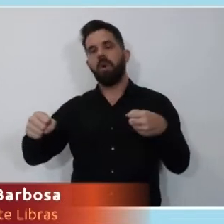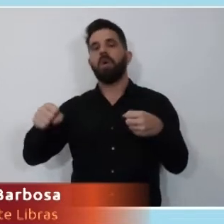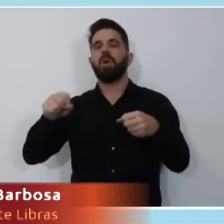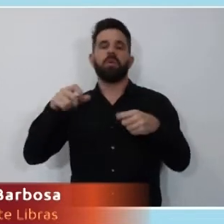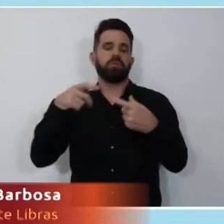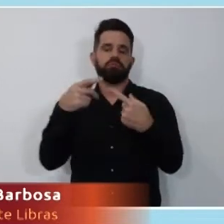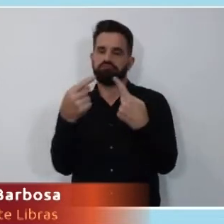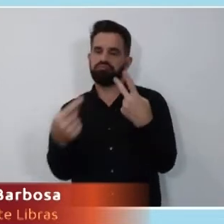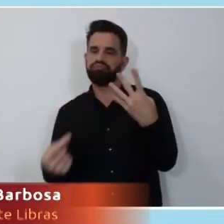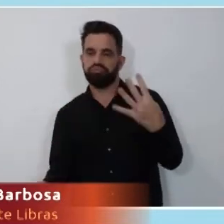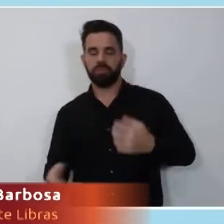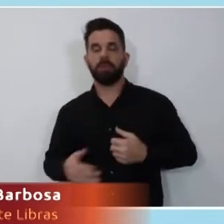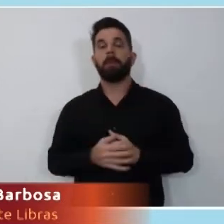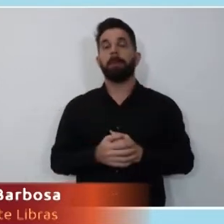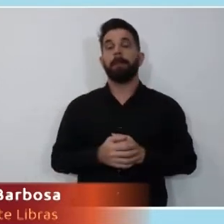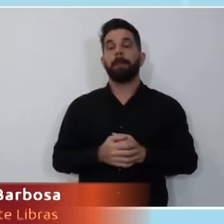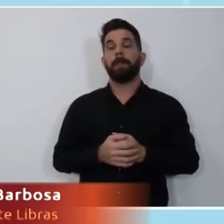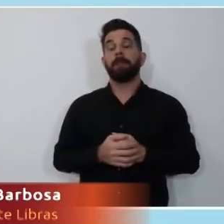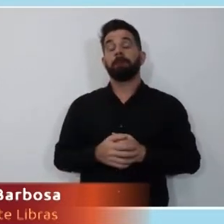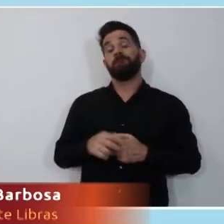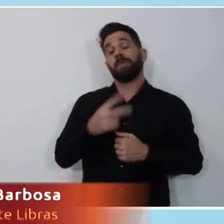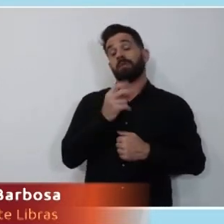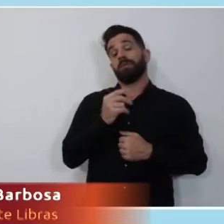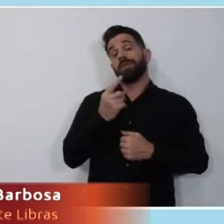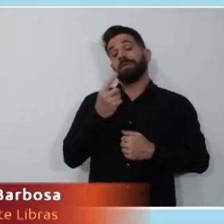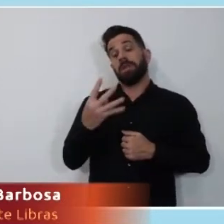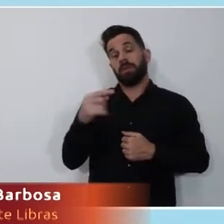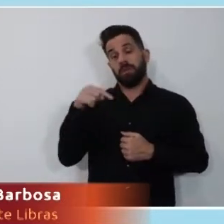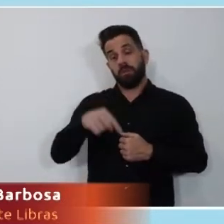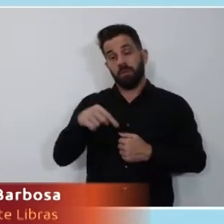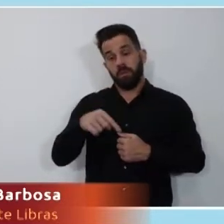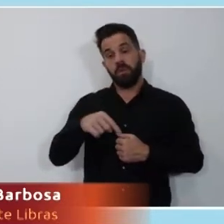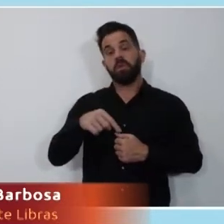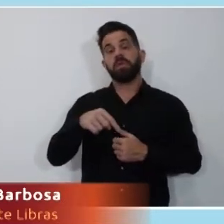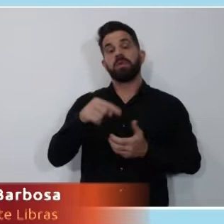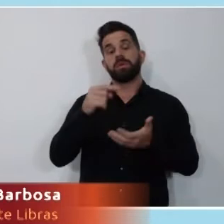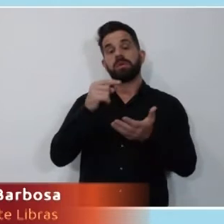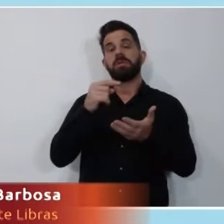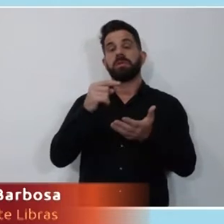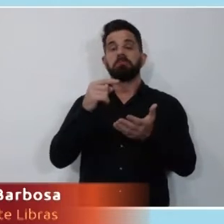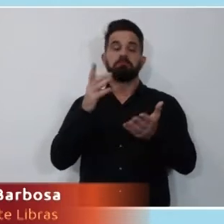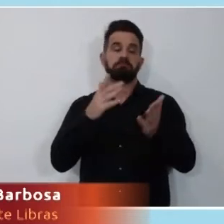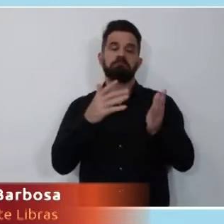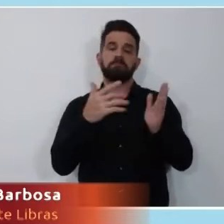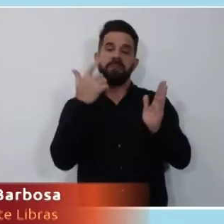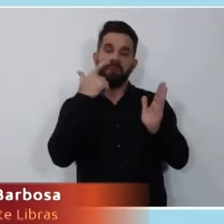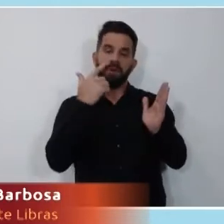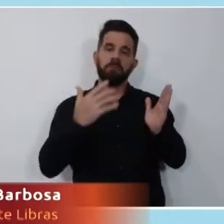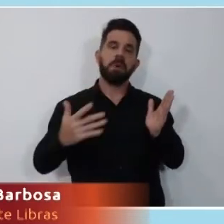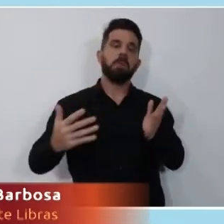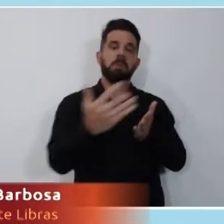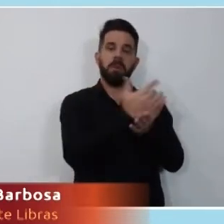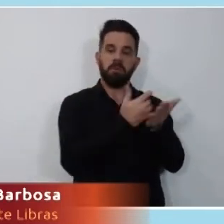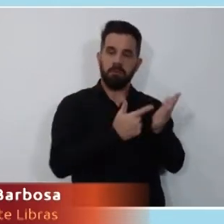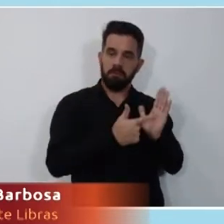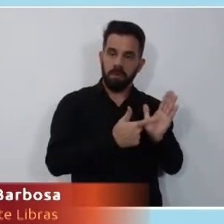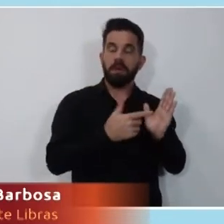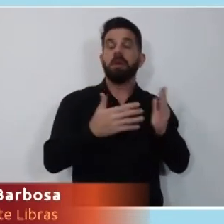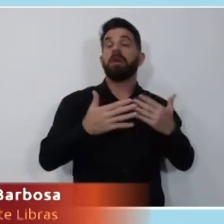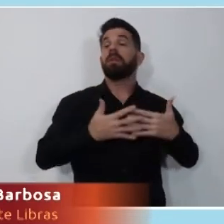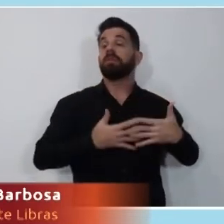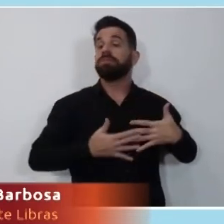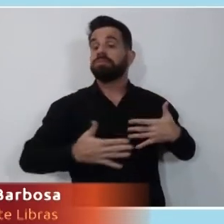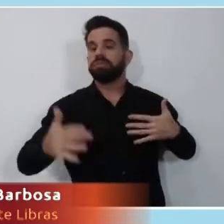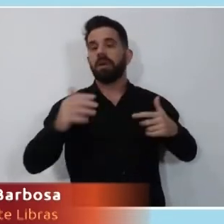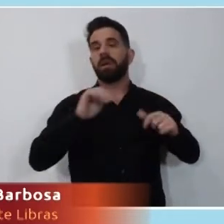é outro dos problemas que, enquanto à mobilidade urbana, porque muitas pessoas estão passando a ser empregadas em serviços